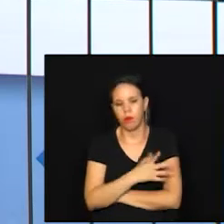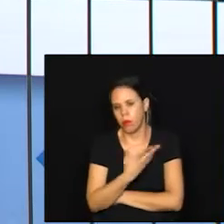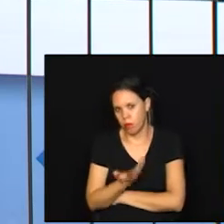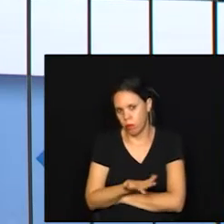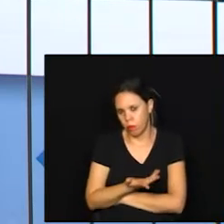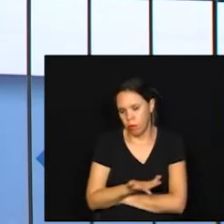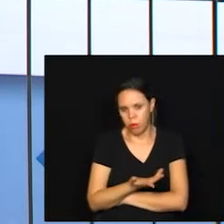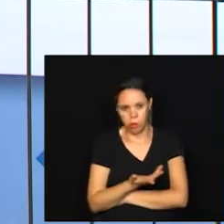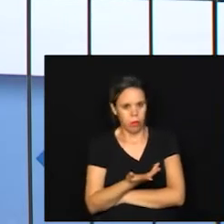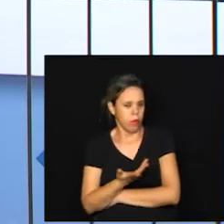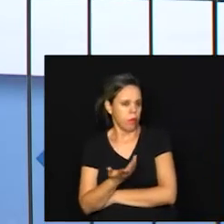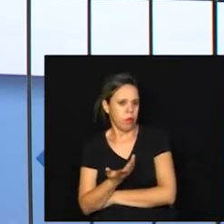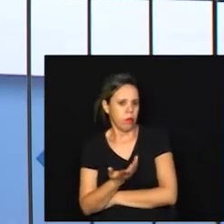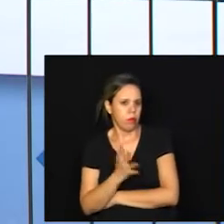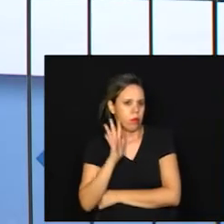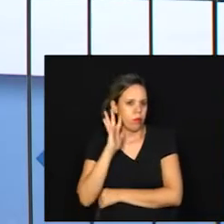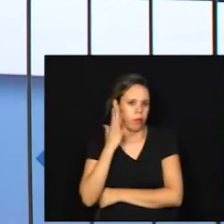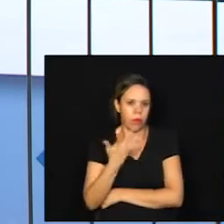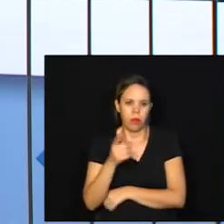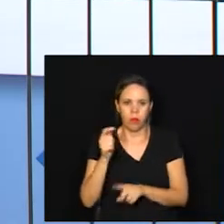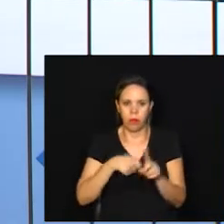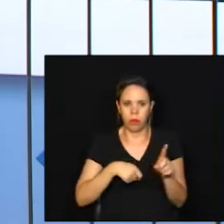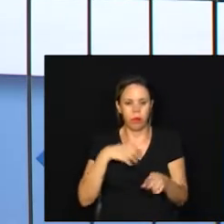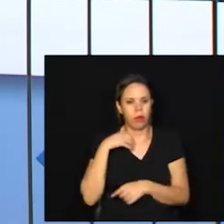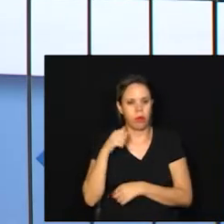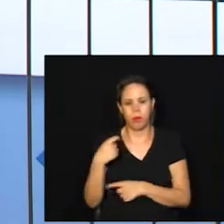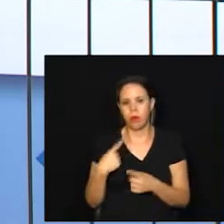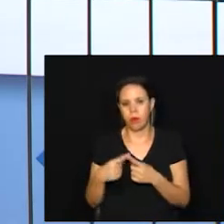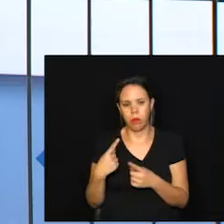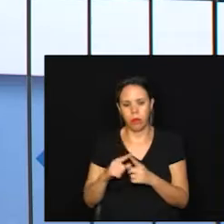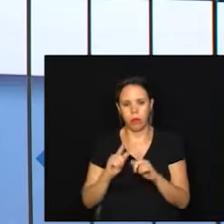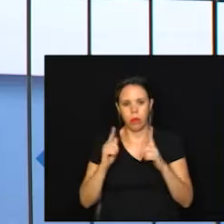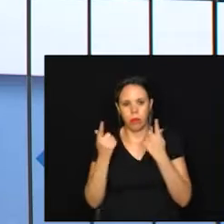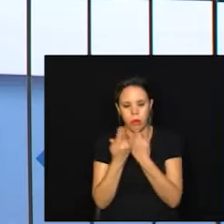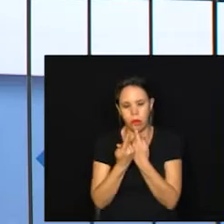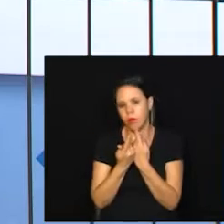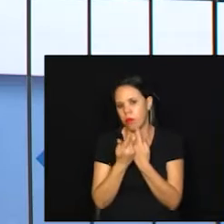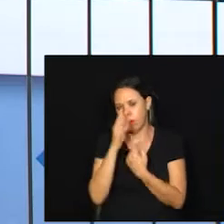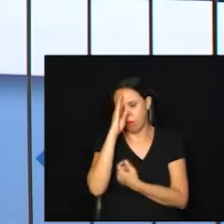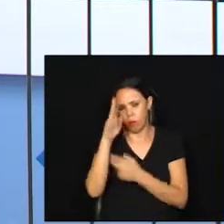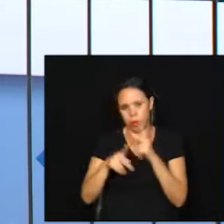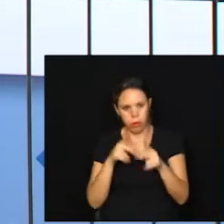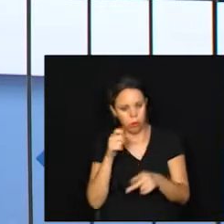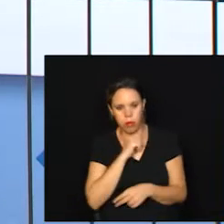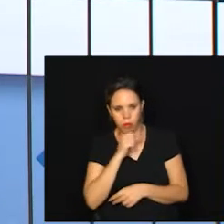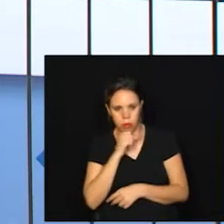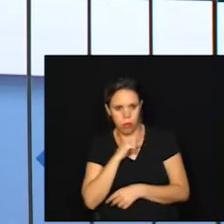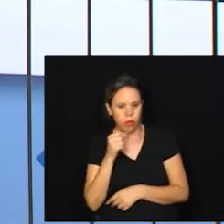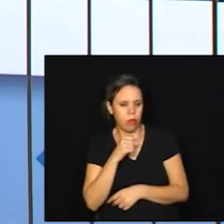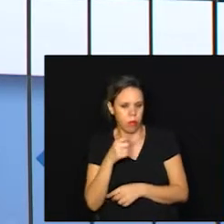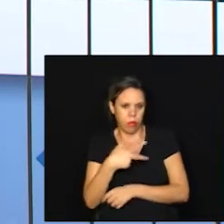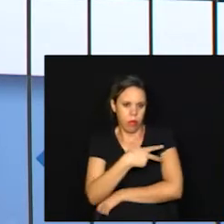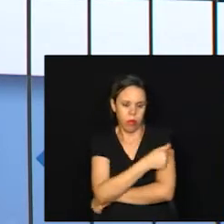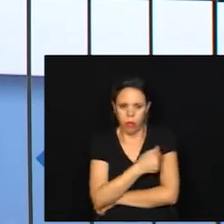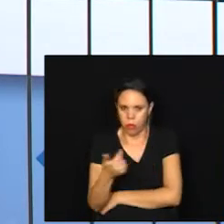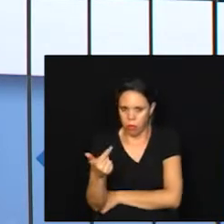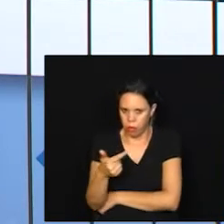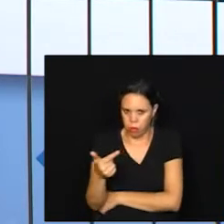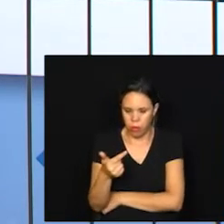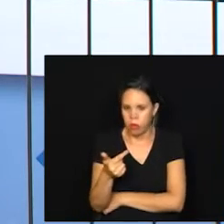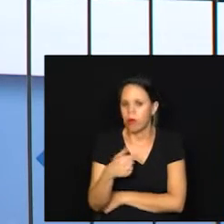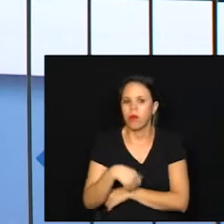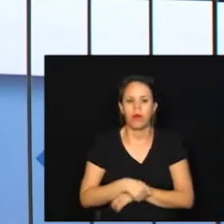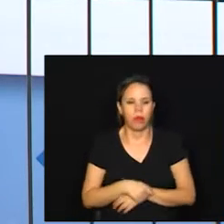que o efeito vai ser só em abril. Por quê? Porque esse grupo prioritário de idosos deve receber a segunda